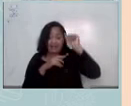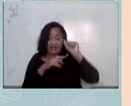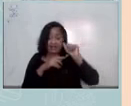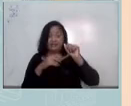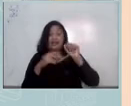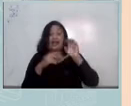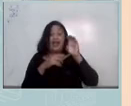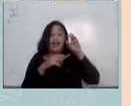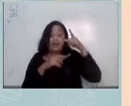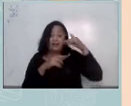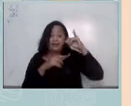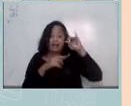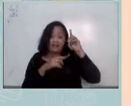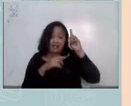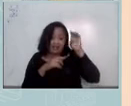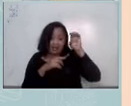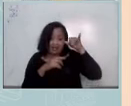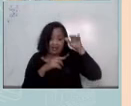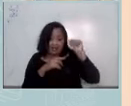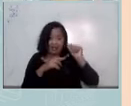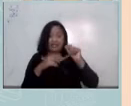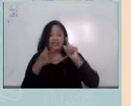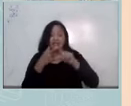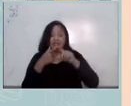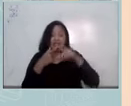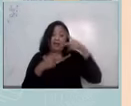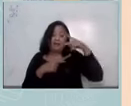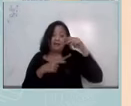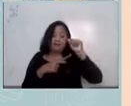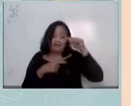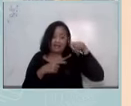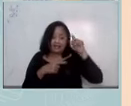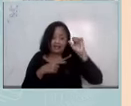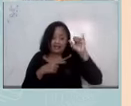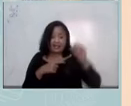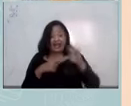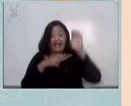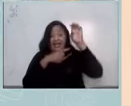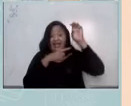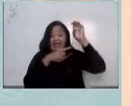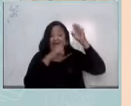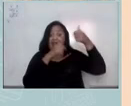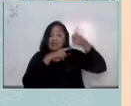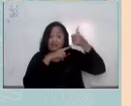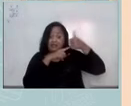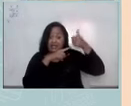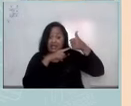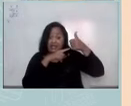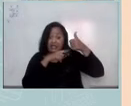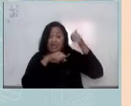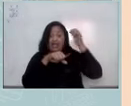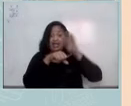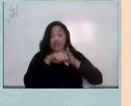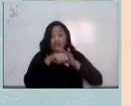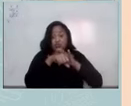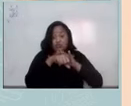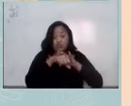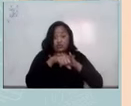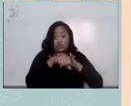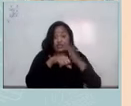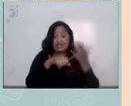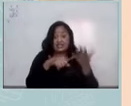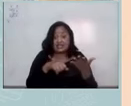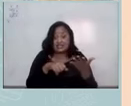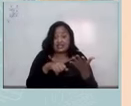Então, qual é a diferença entre esses três termos? Endemia, quando uma doença ela é endêmica, né, que é um termo que se usa,